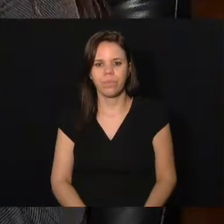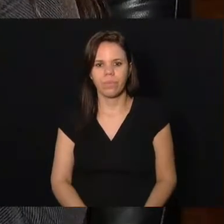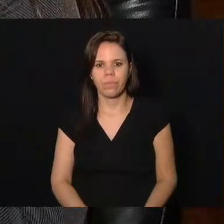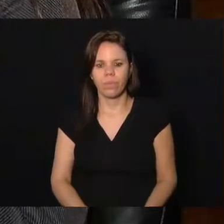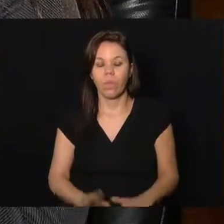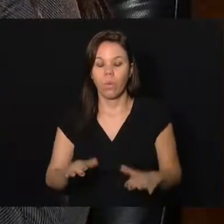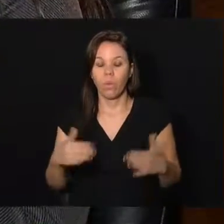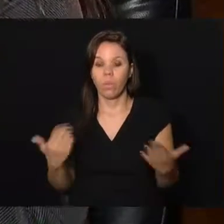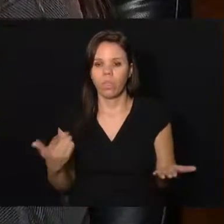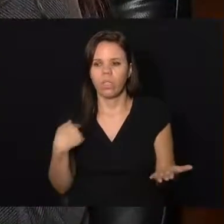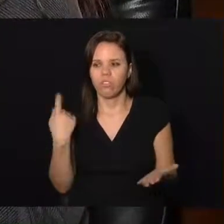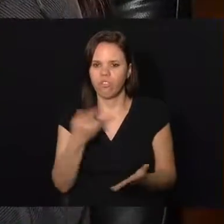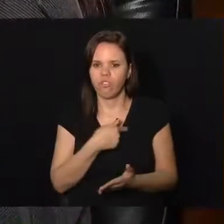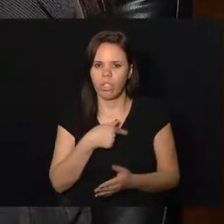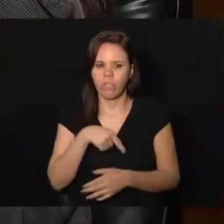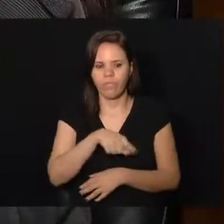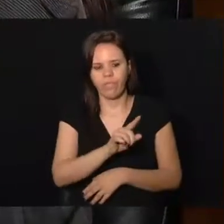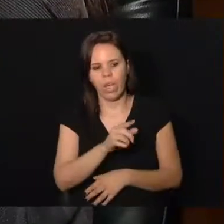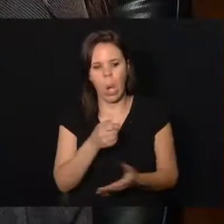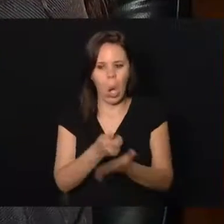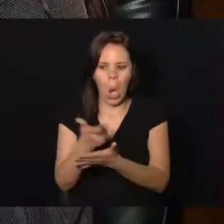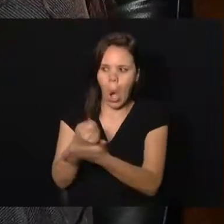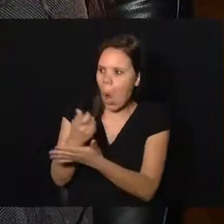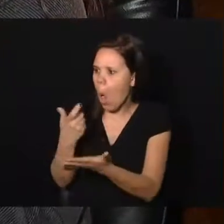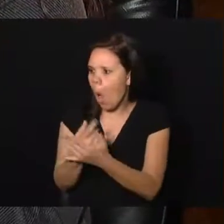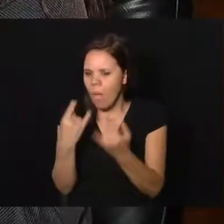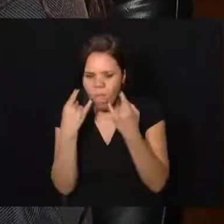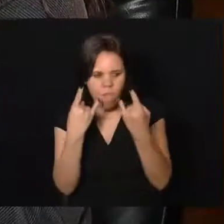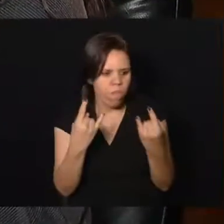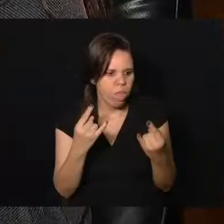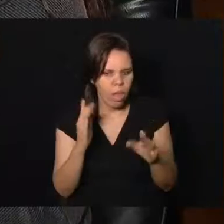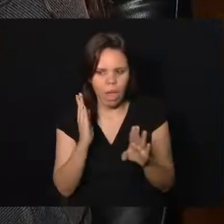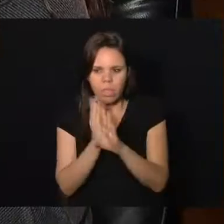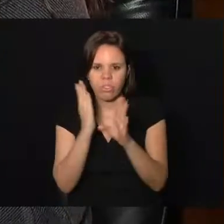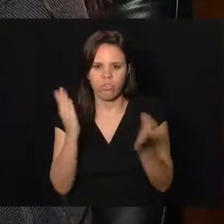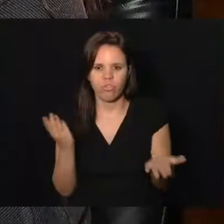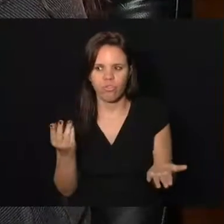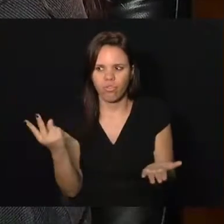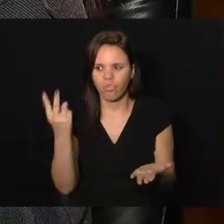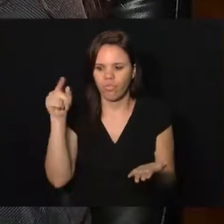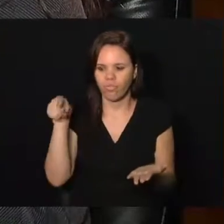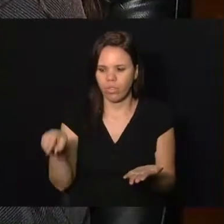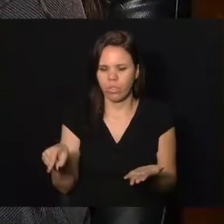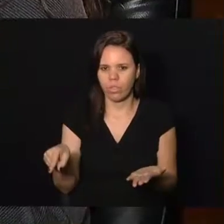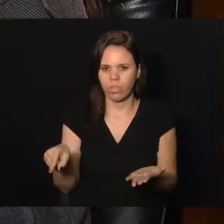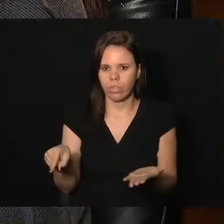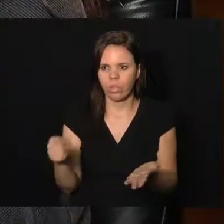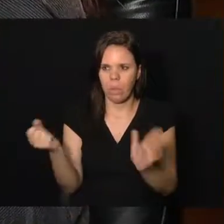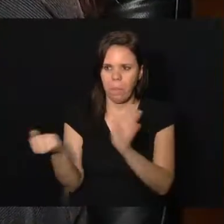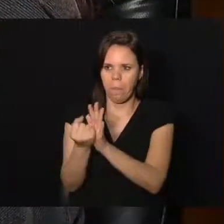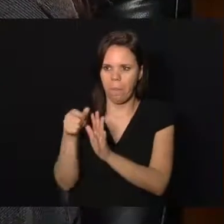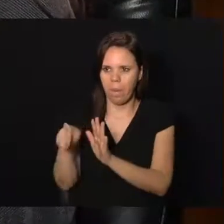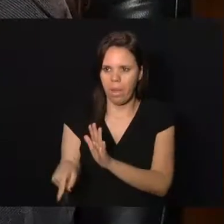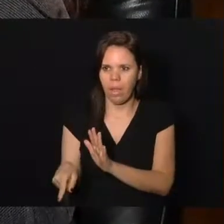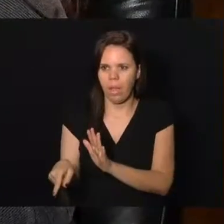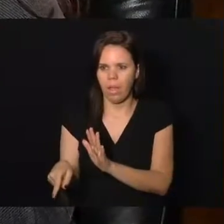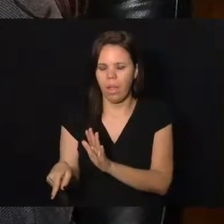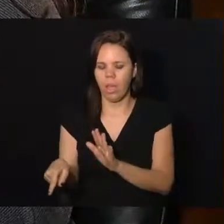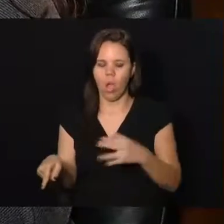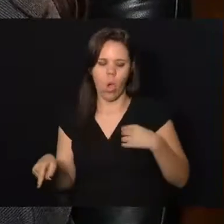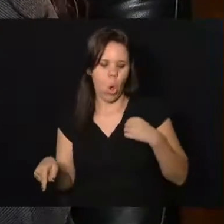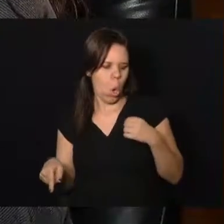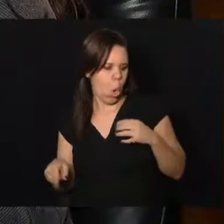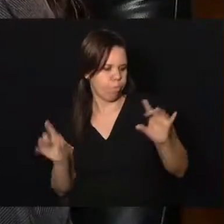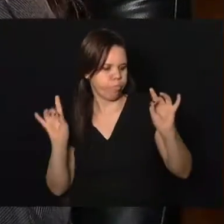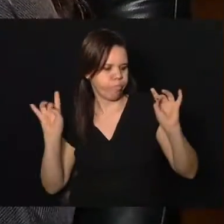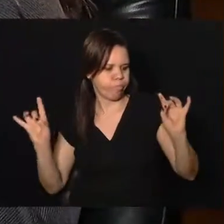Quando a gente faz compras por impulso, normalmente a gente acha que o valor que determinada marca, que determinada grife te